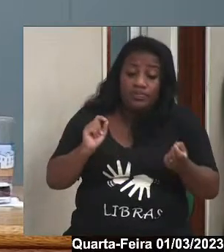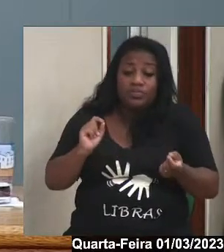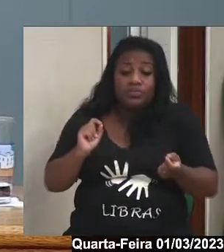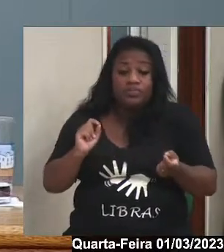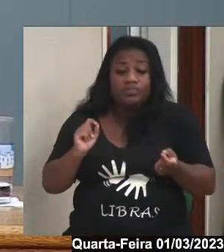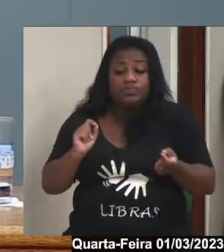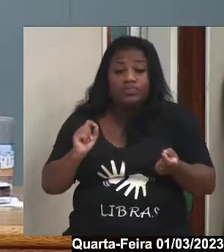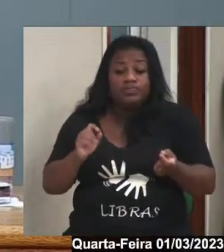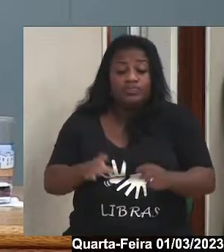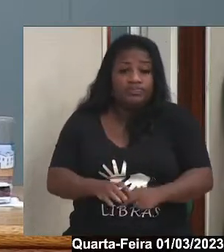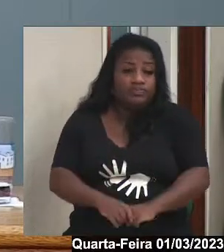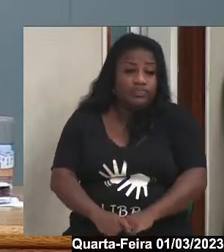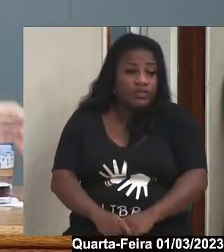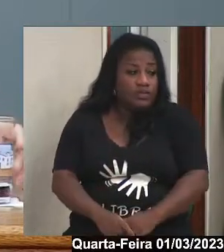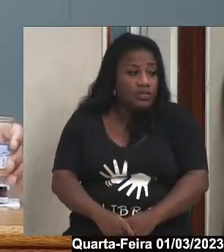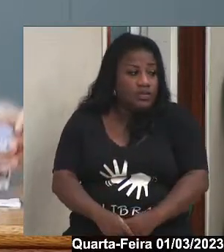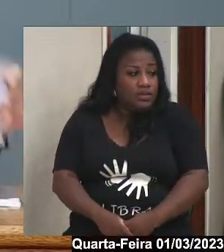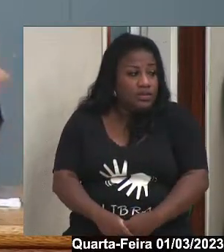dia a todos.